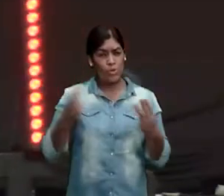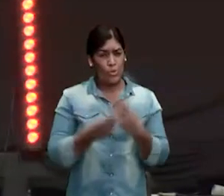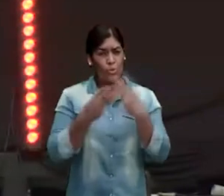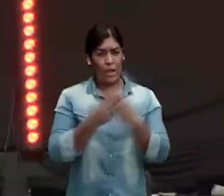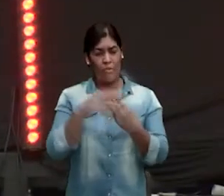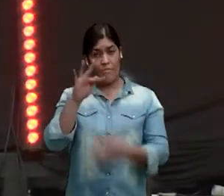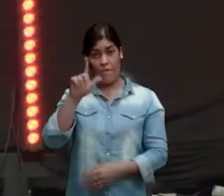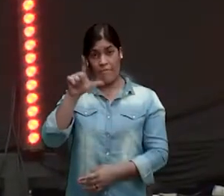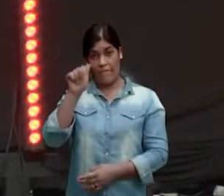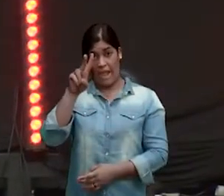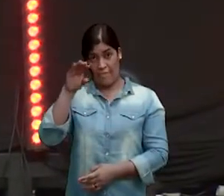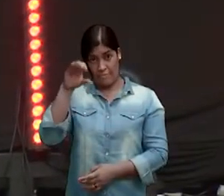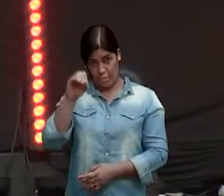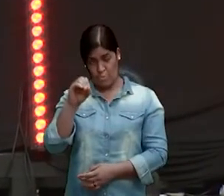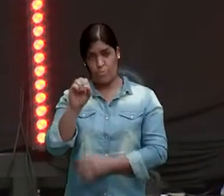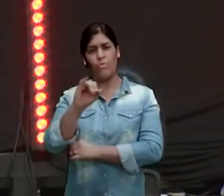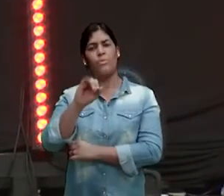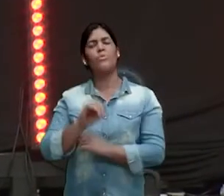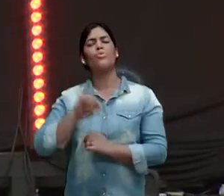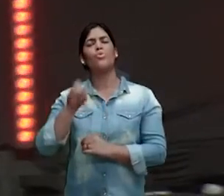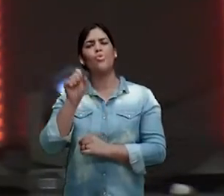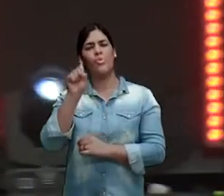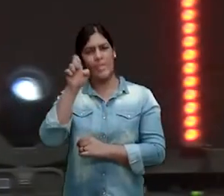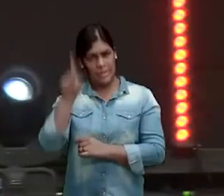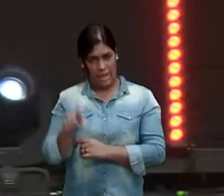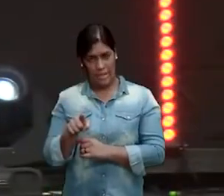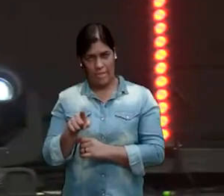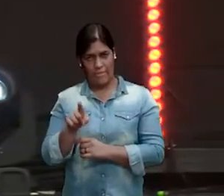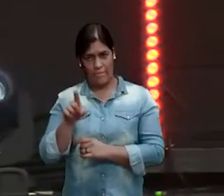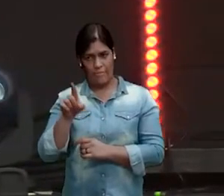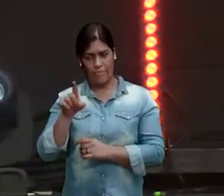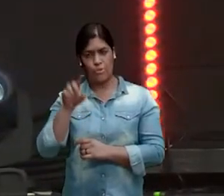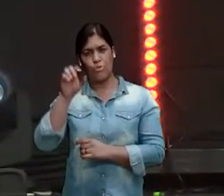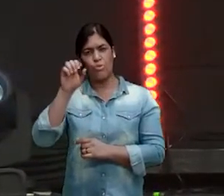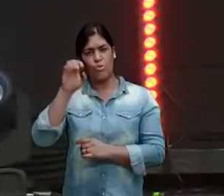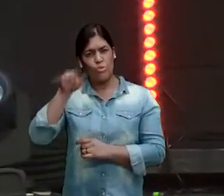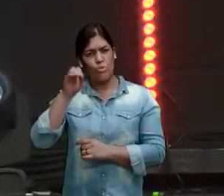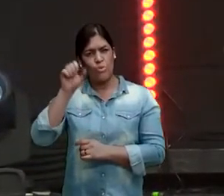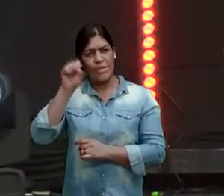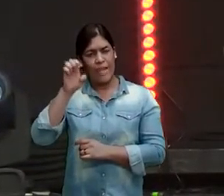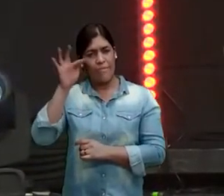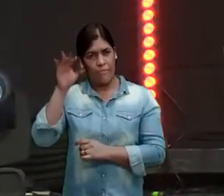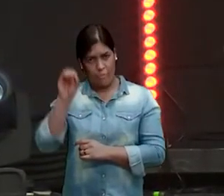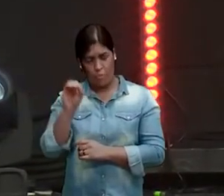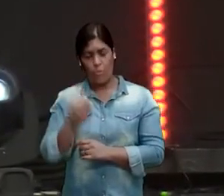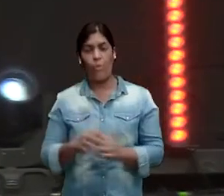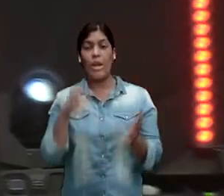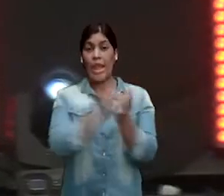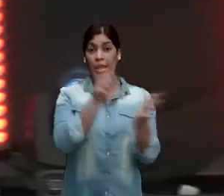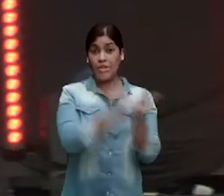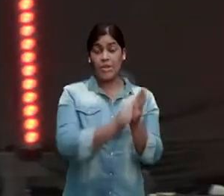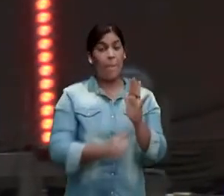tem nada a ver com o cristianismo judeu o Flávio Josefo ele registra no primeiro século os